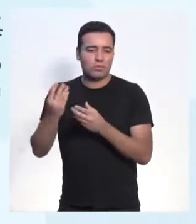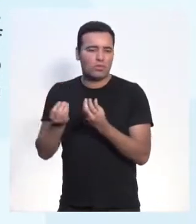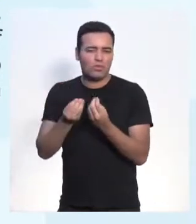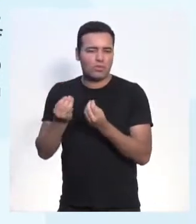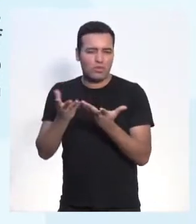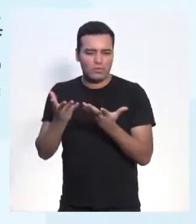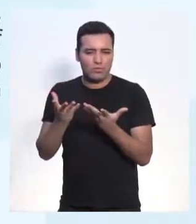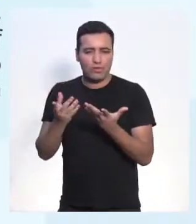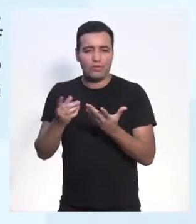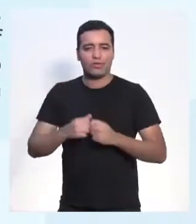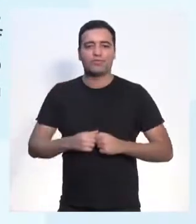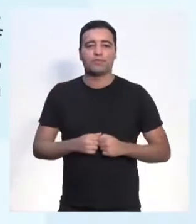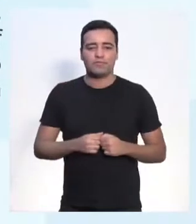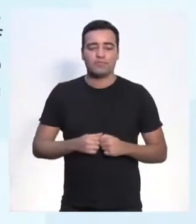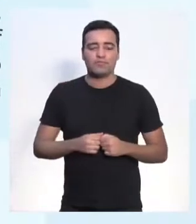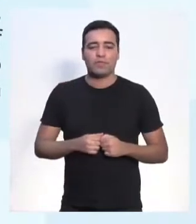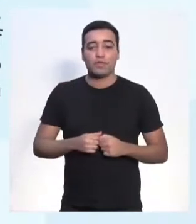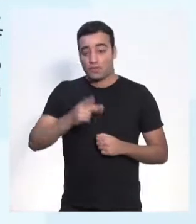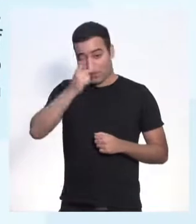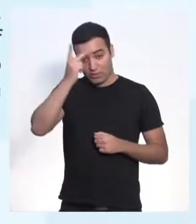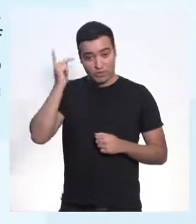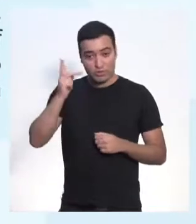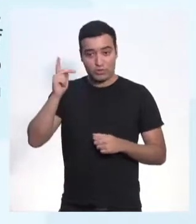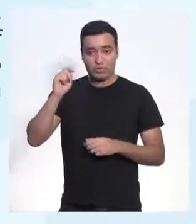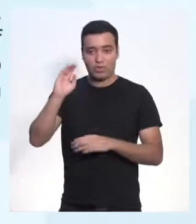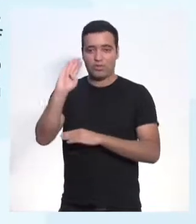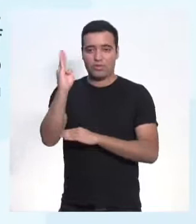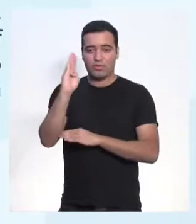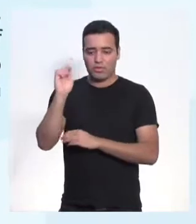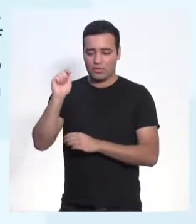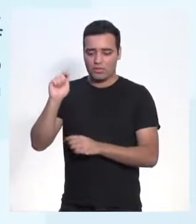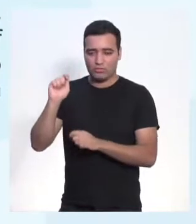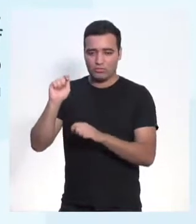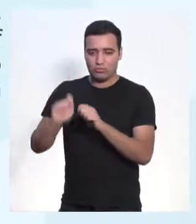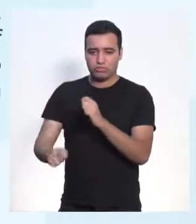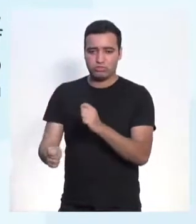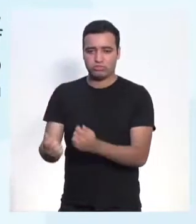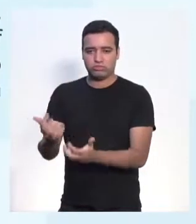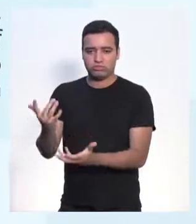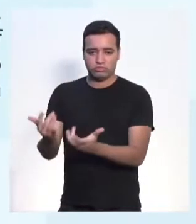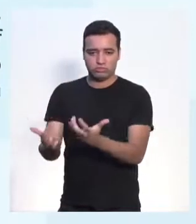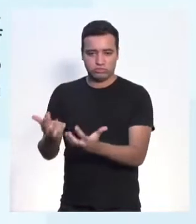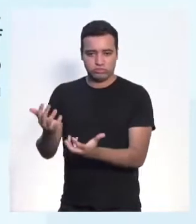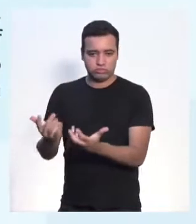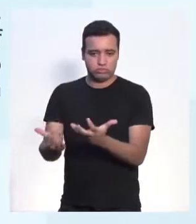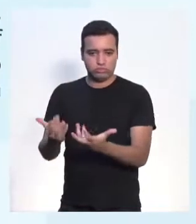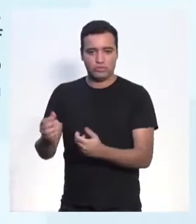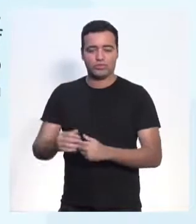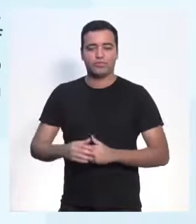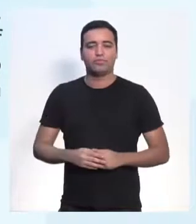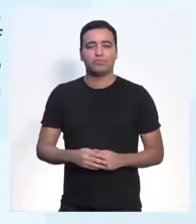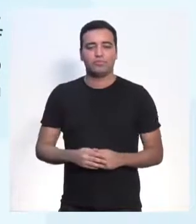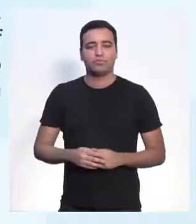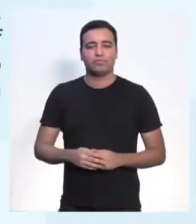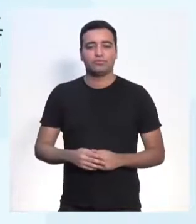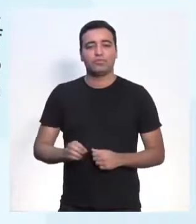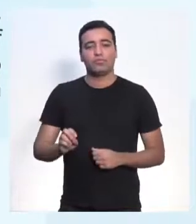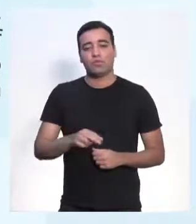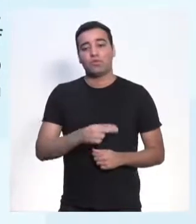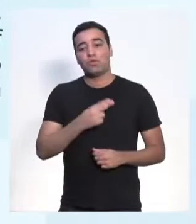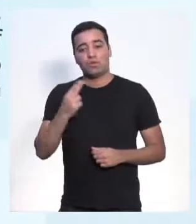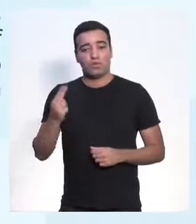a fireplace. Quando as pessoas queimam lenha em uma lareira. Or burn gasoline in a car engine.